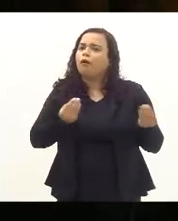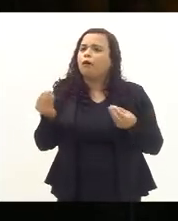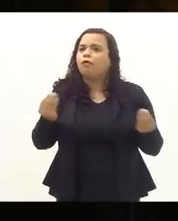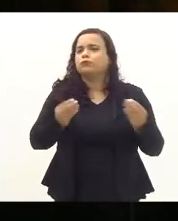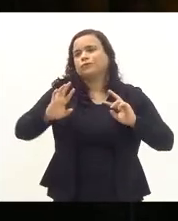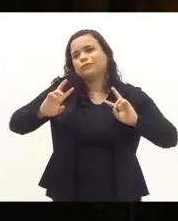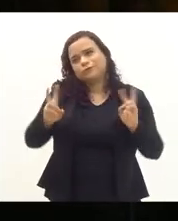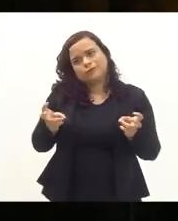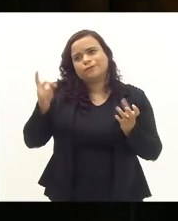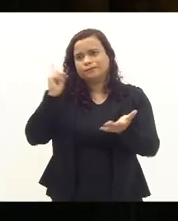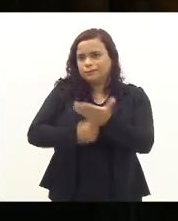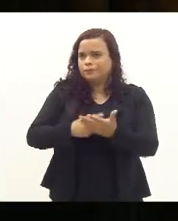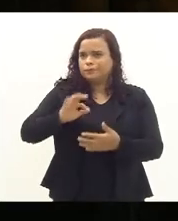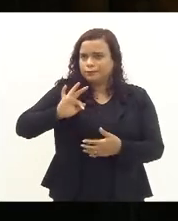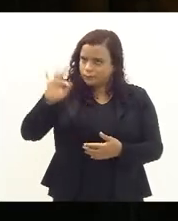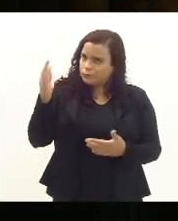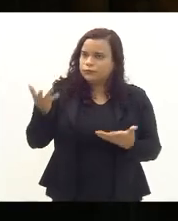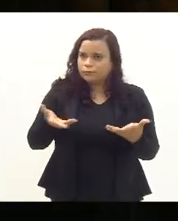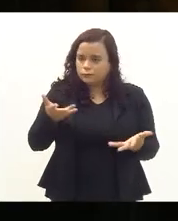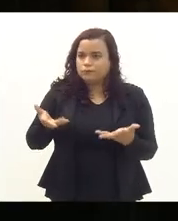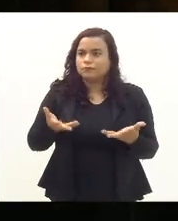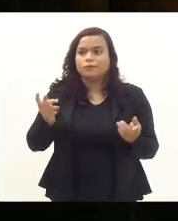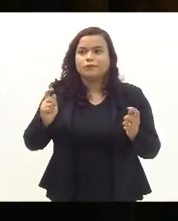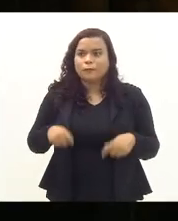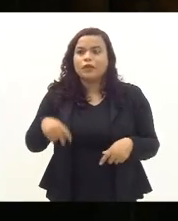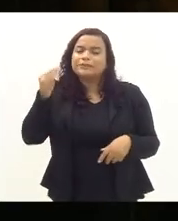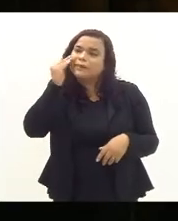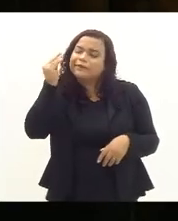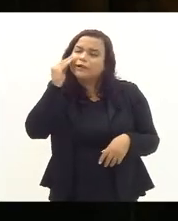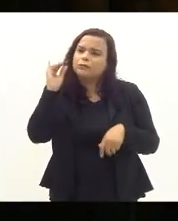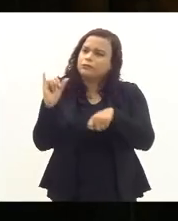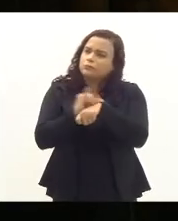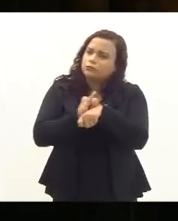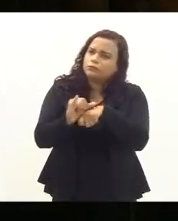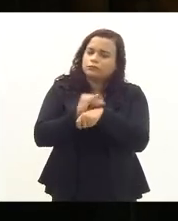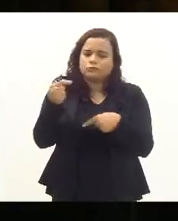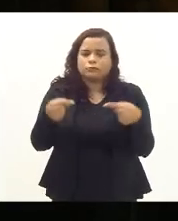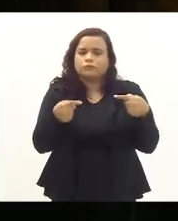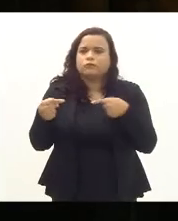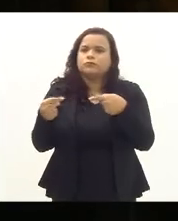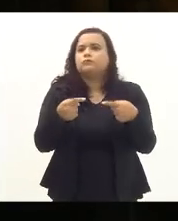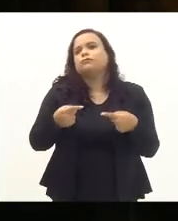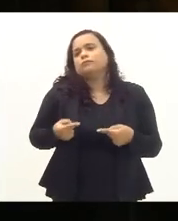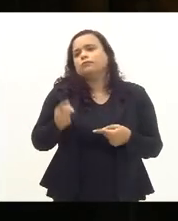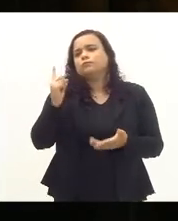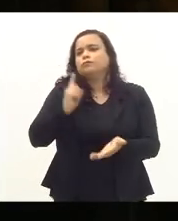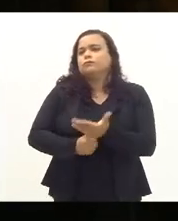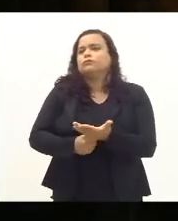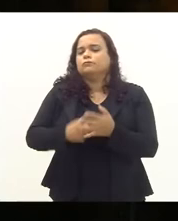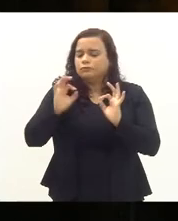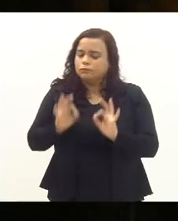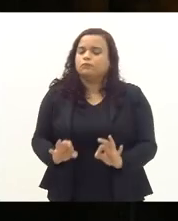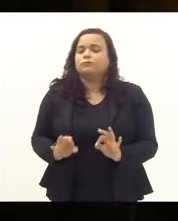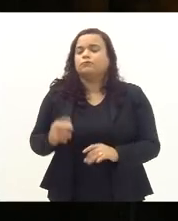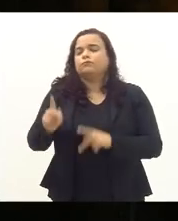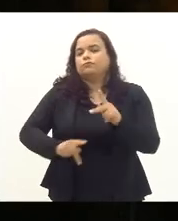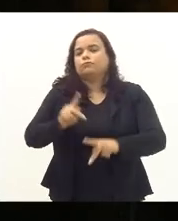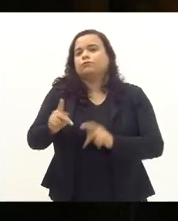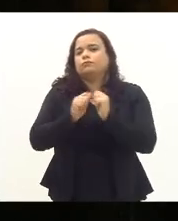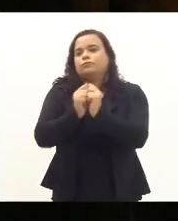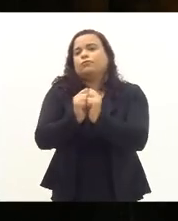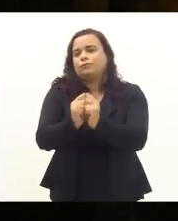com relação a pacto federativo pudesse ser colocado em discussão concreta com a nossa Oi